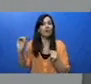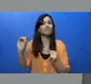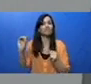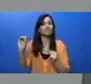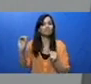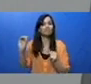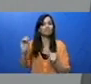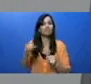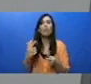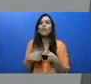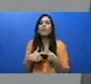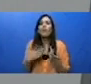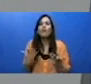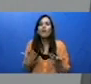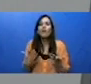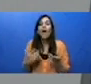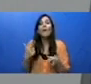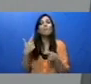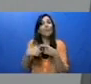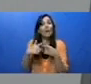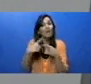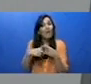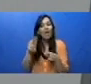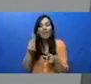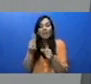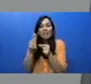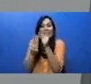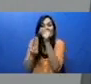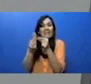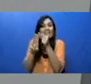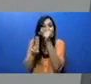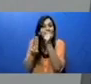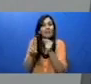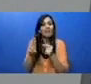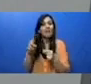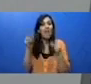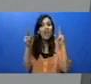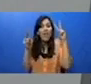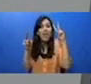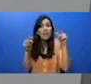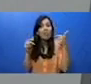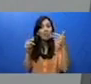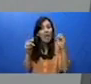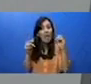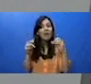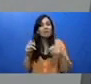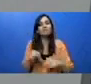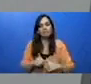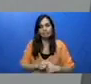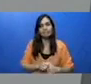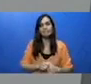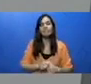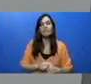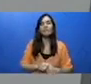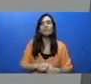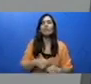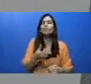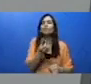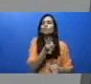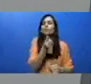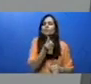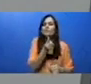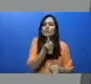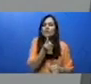50. Por quê? Porque na dezena é grupinho de 10, lembra? E na centena, o 6, ele